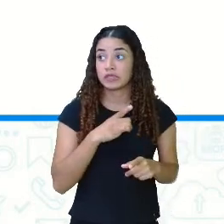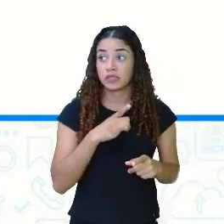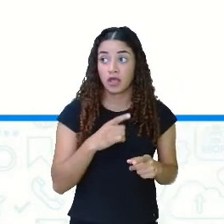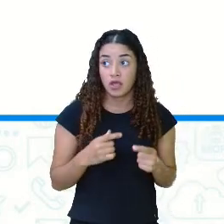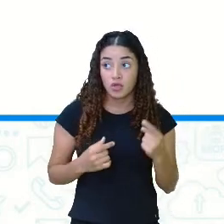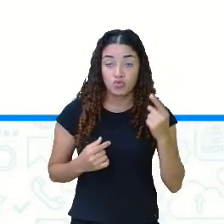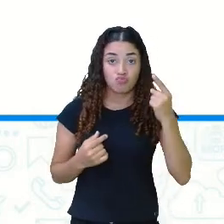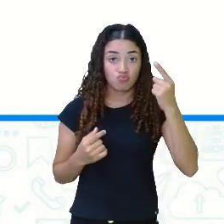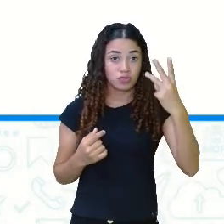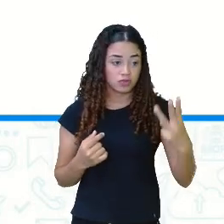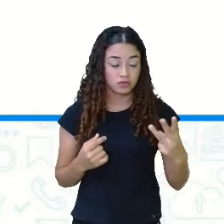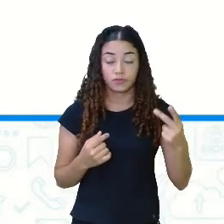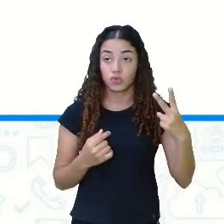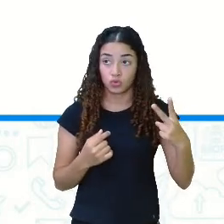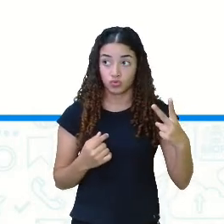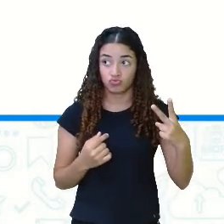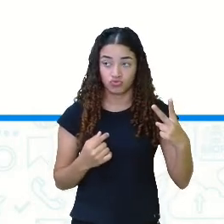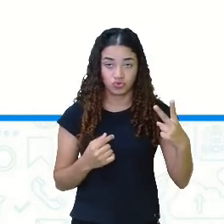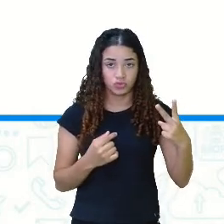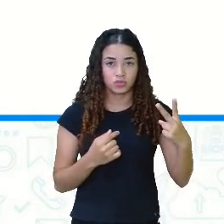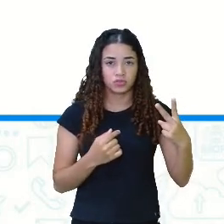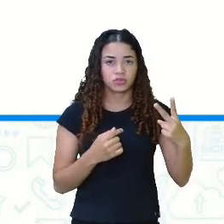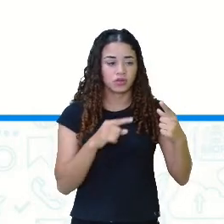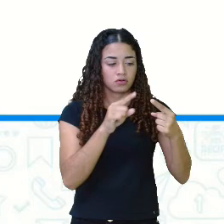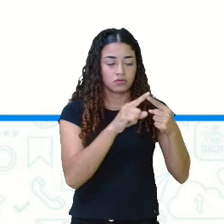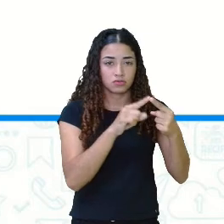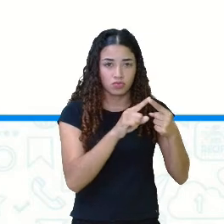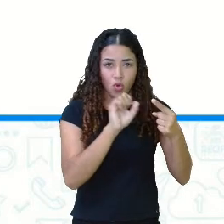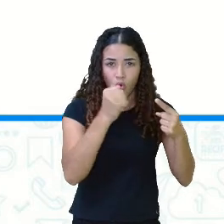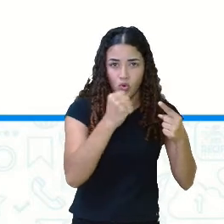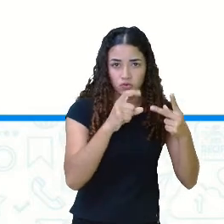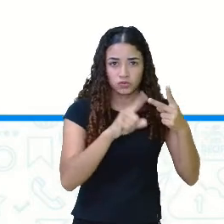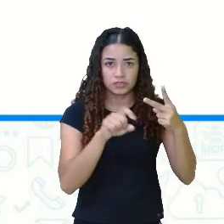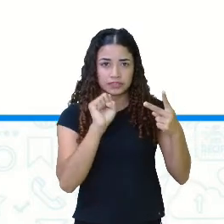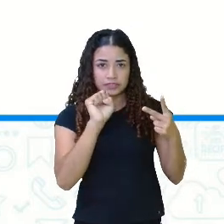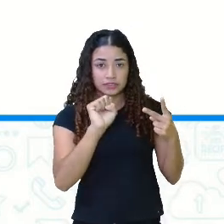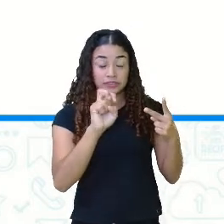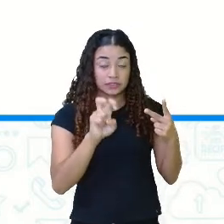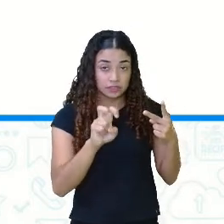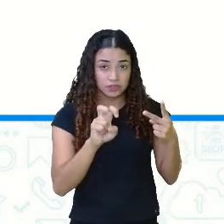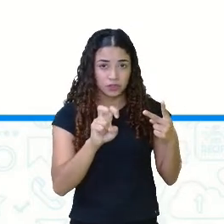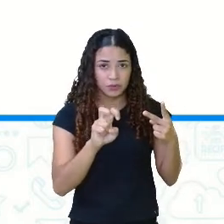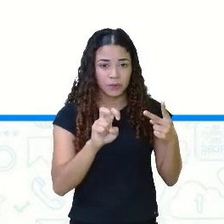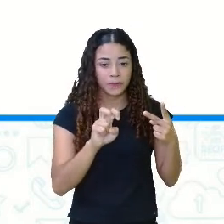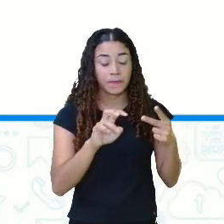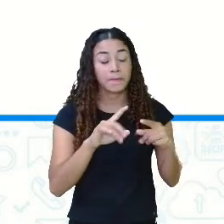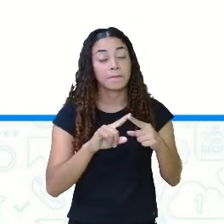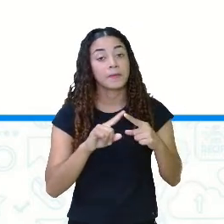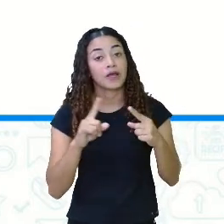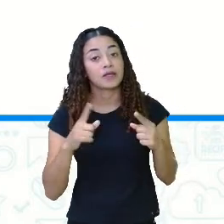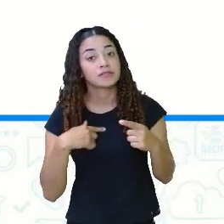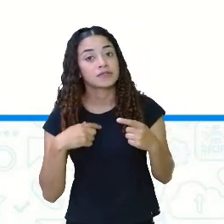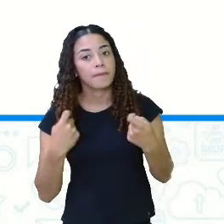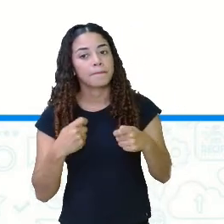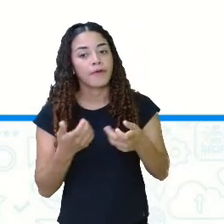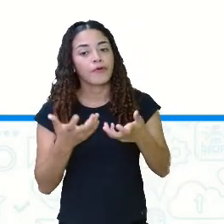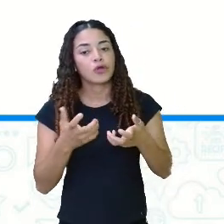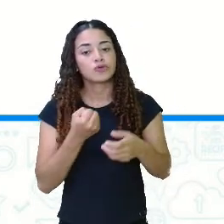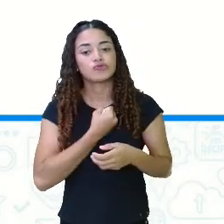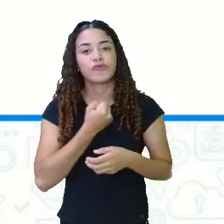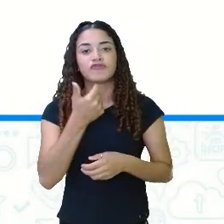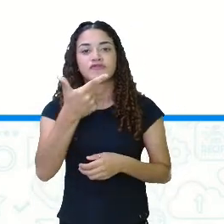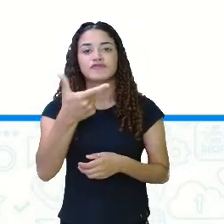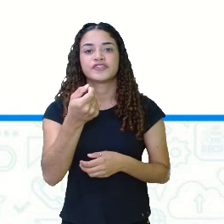que vale 8 e um que vale 5. Mas para eu chegar a 20, quanto